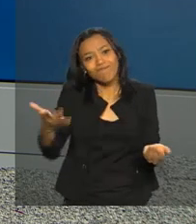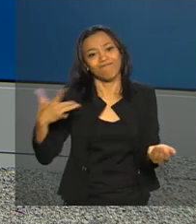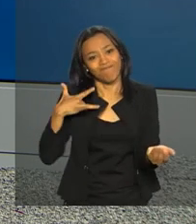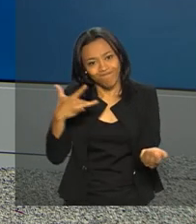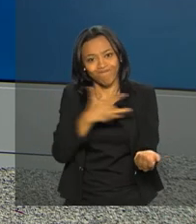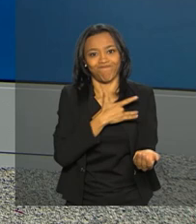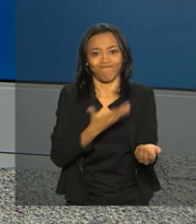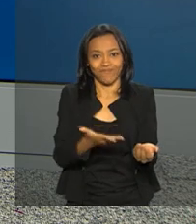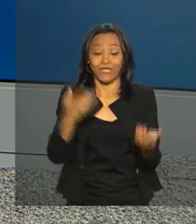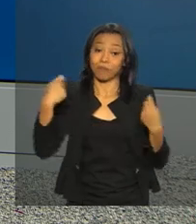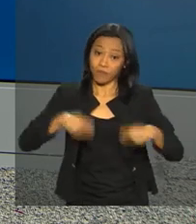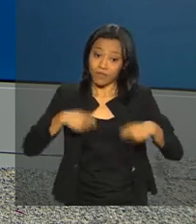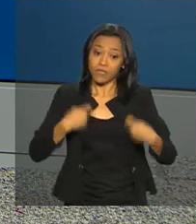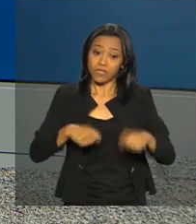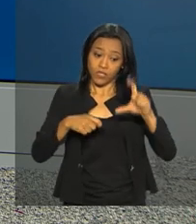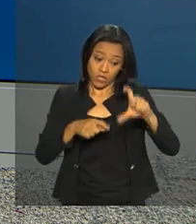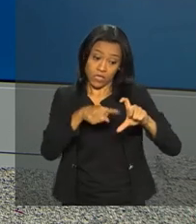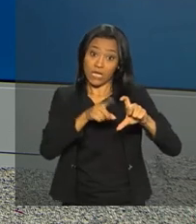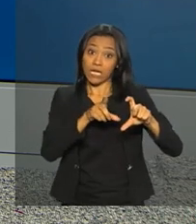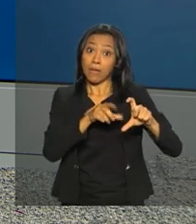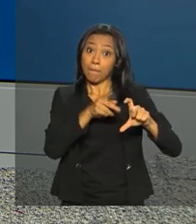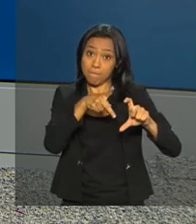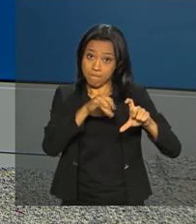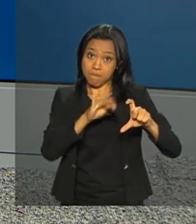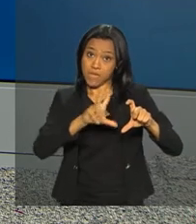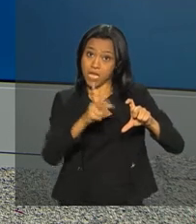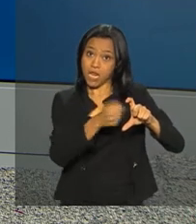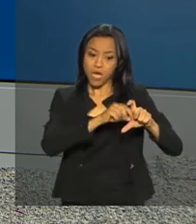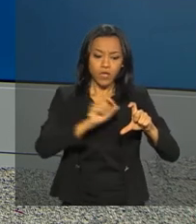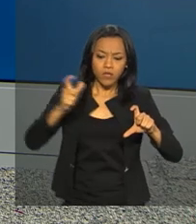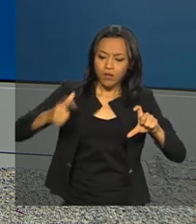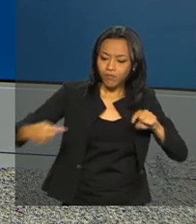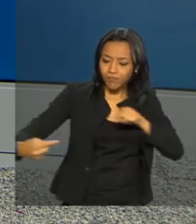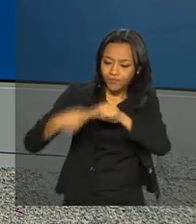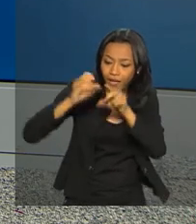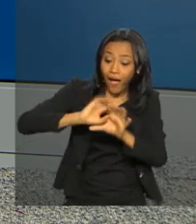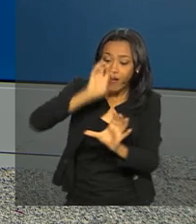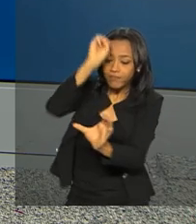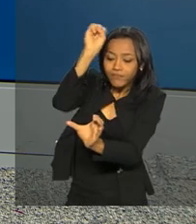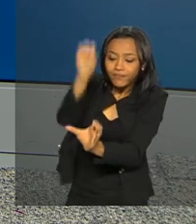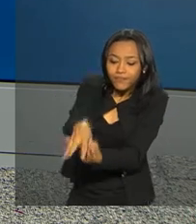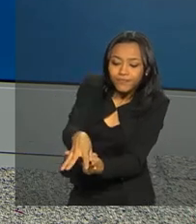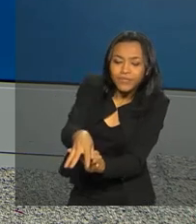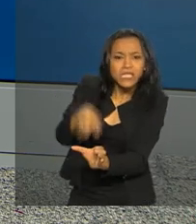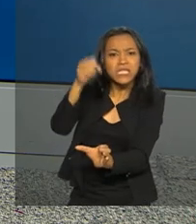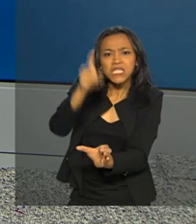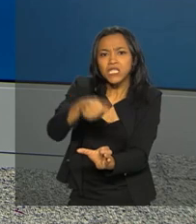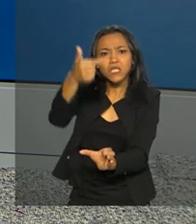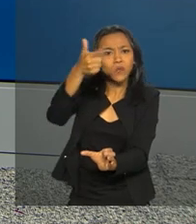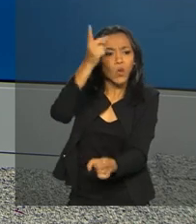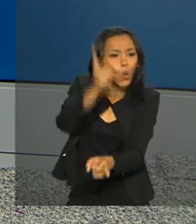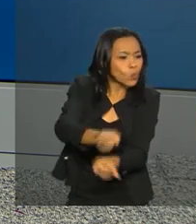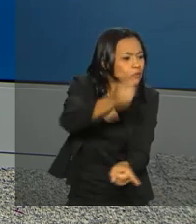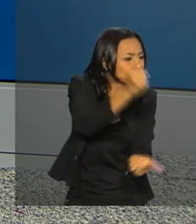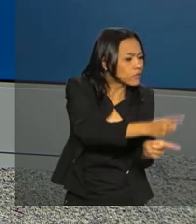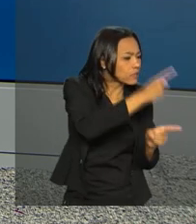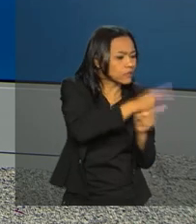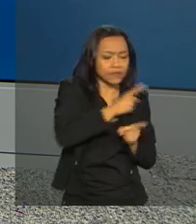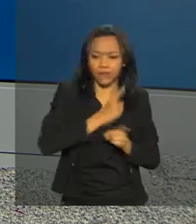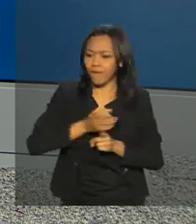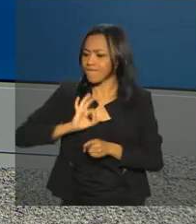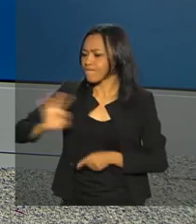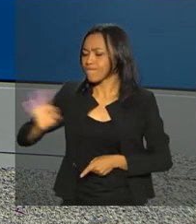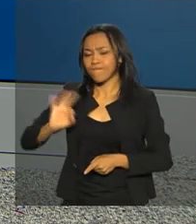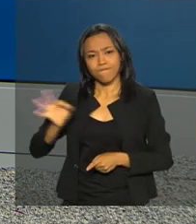saúde. Então, existem lixeiras próprias para descartar esse tipo de material. E se a gente não encontrar esse tipo de lixeira própria, a